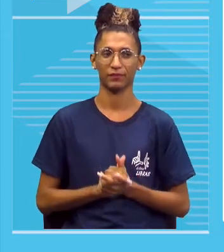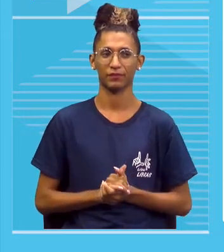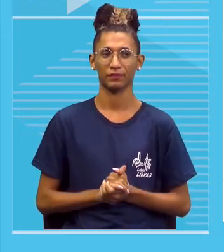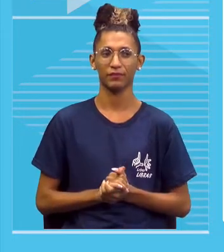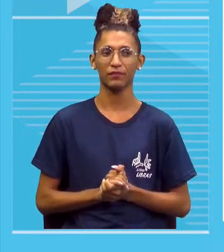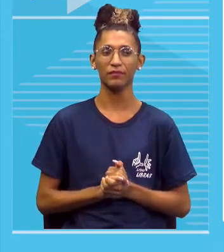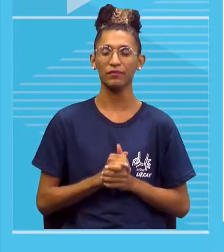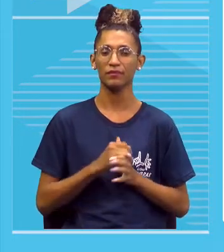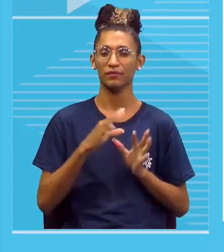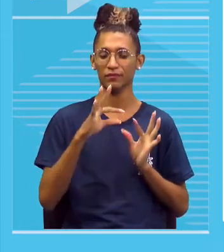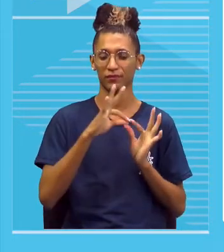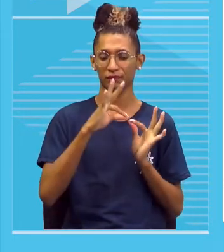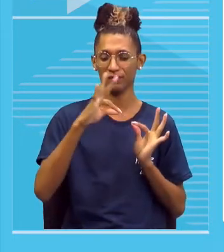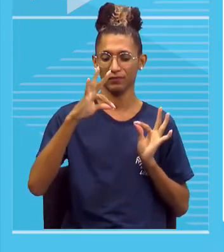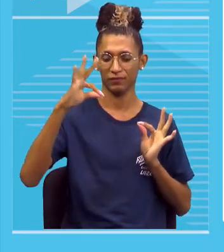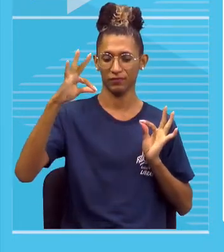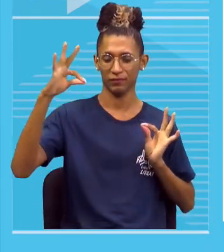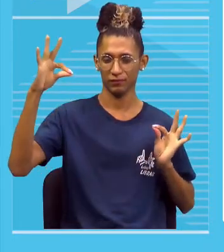ó